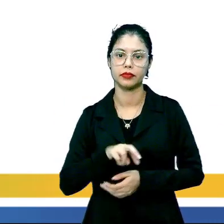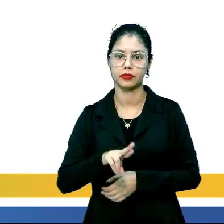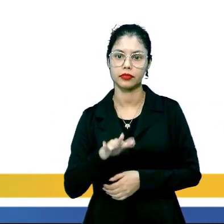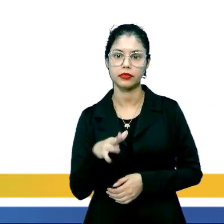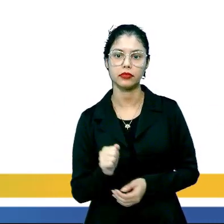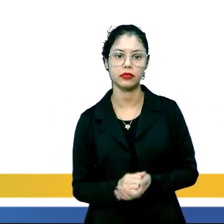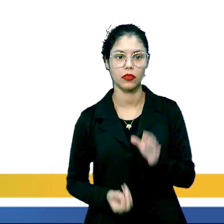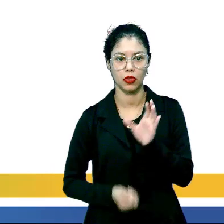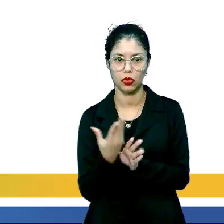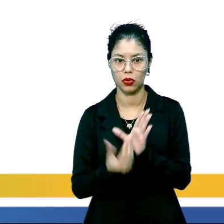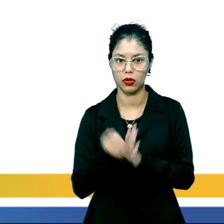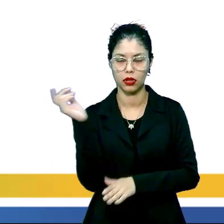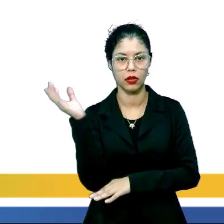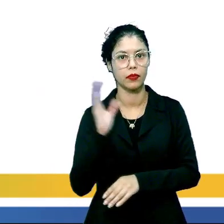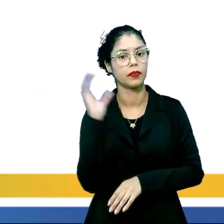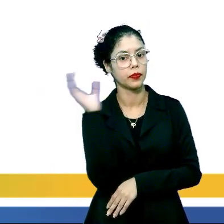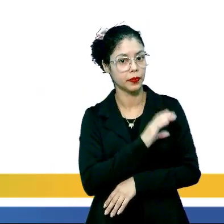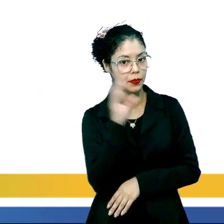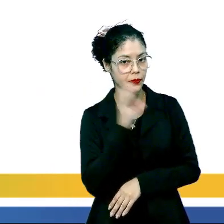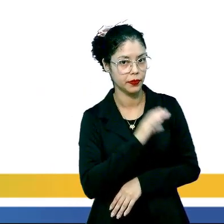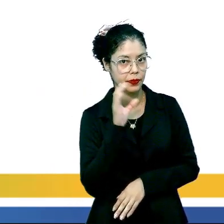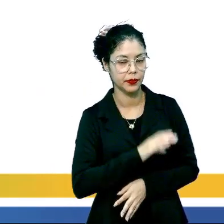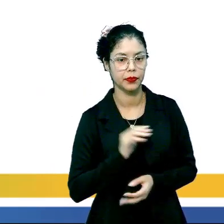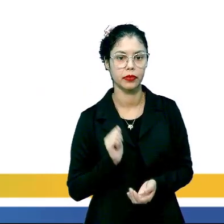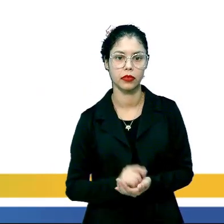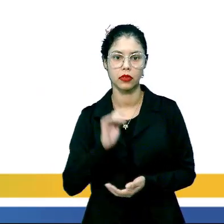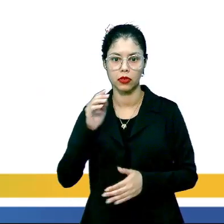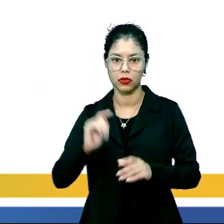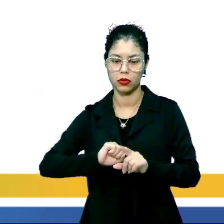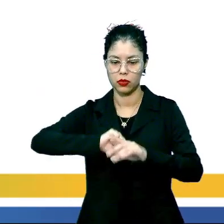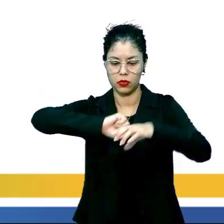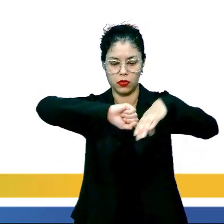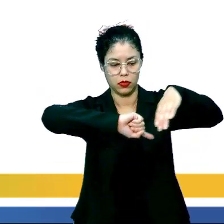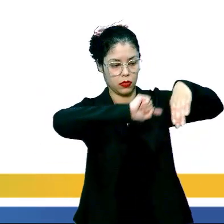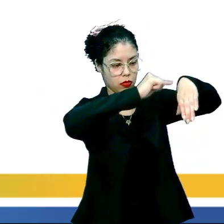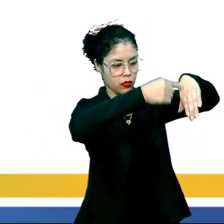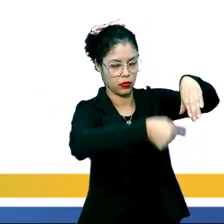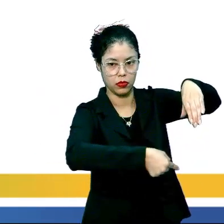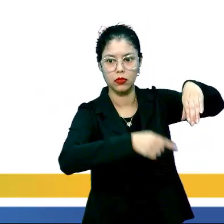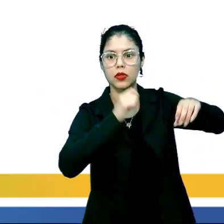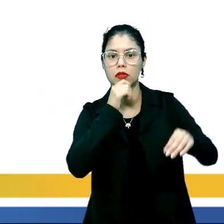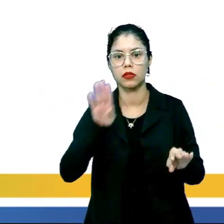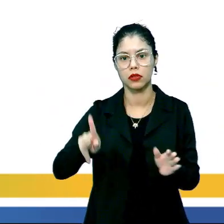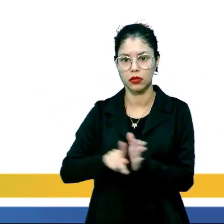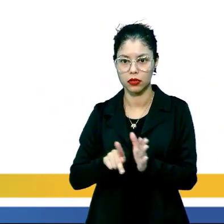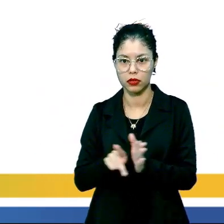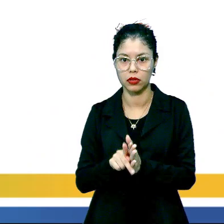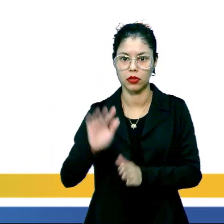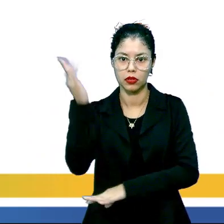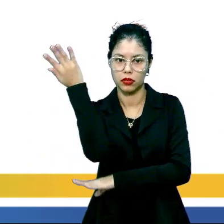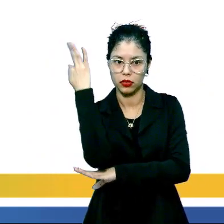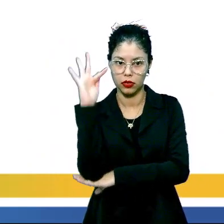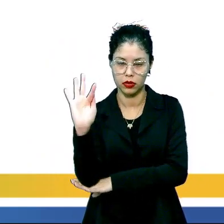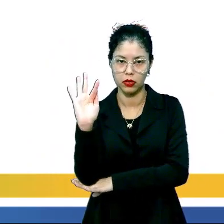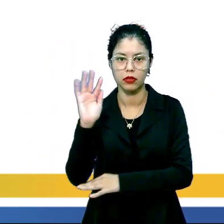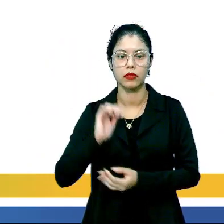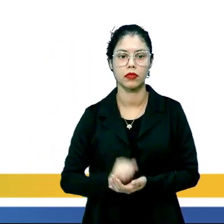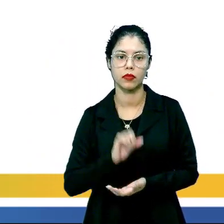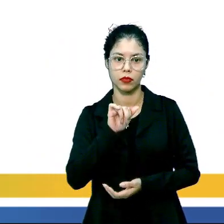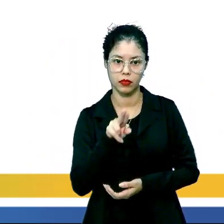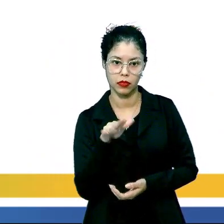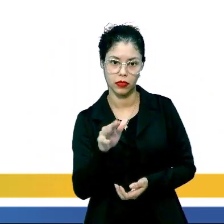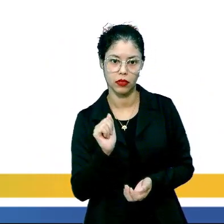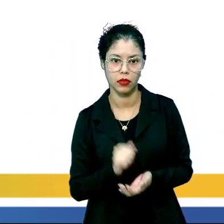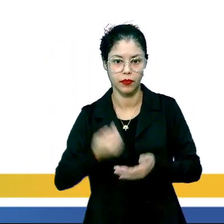sofisticada máquina onde as partículas são aceleradas em um túnel localizado na fronteira da França com a Suíça e que